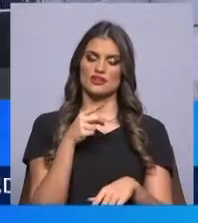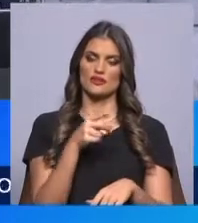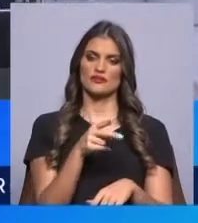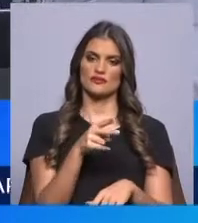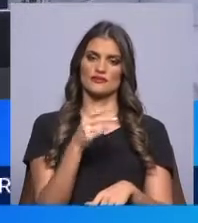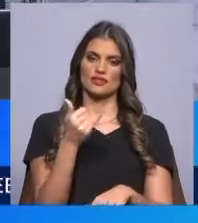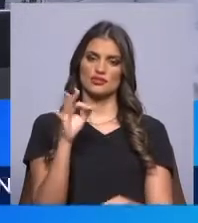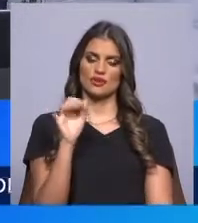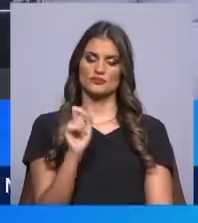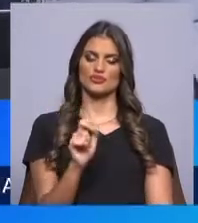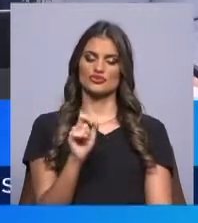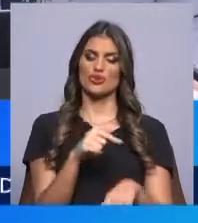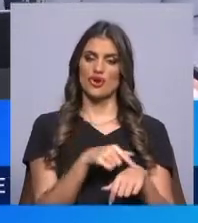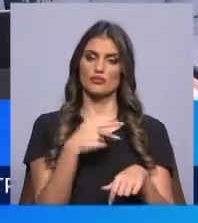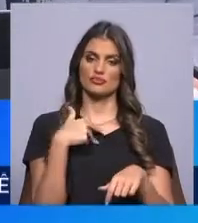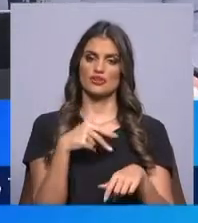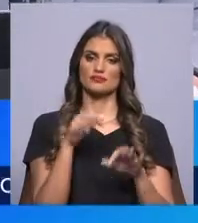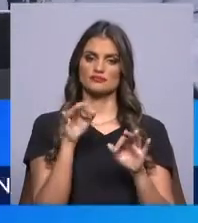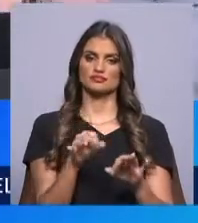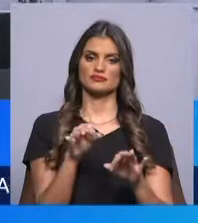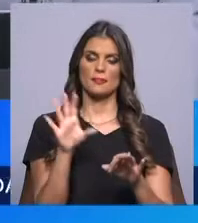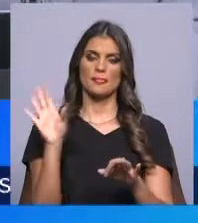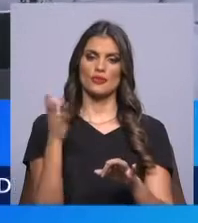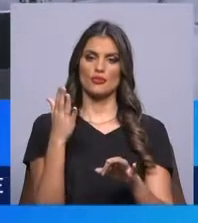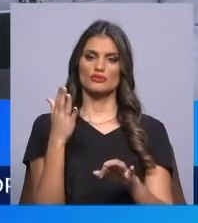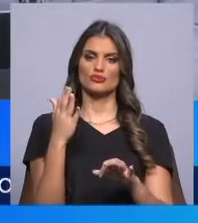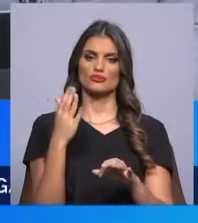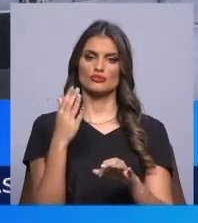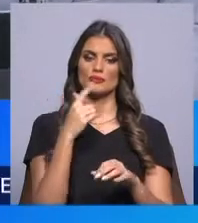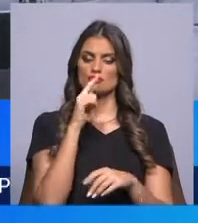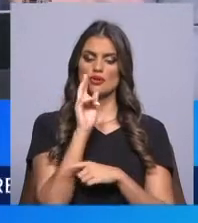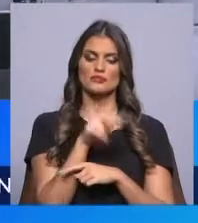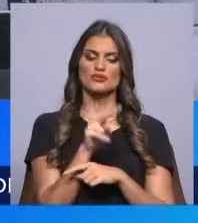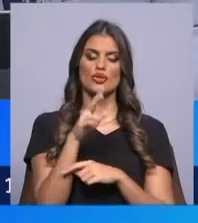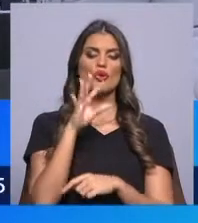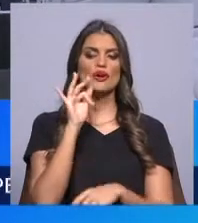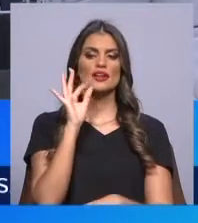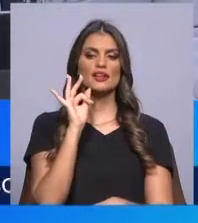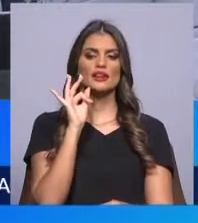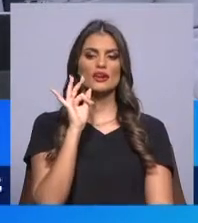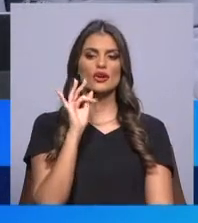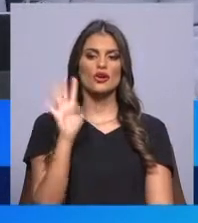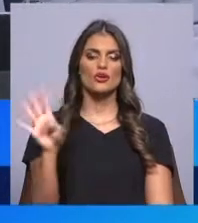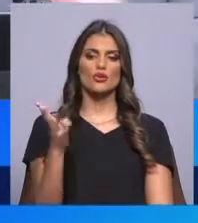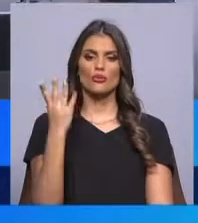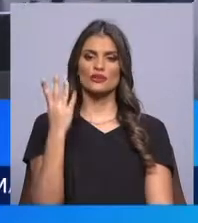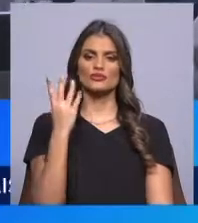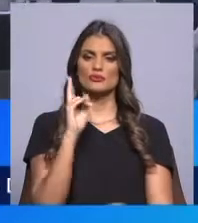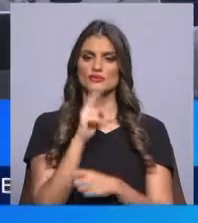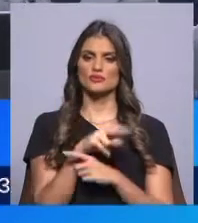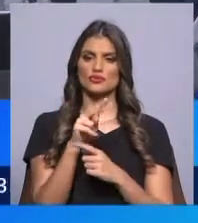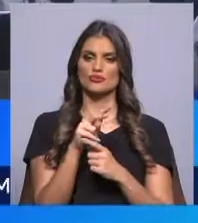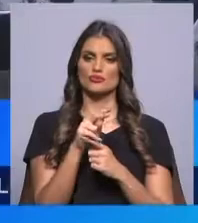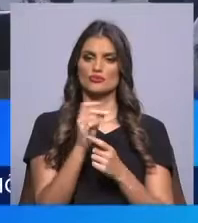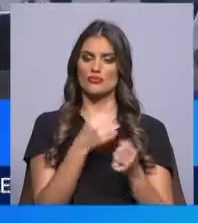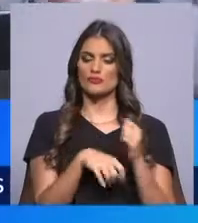minutos, hora de Portugal continental, quando um astrónomo observatório da Hungria, em 4 observações, detectou um movimento a